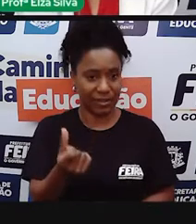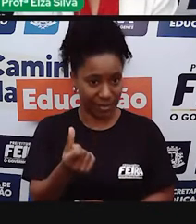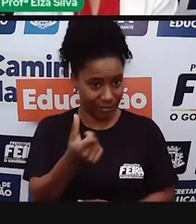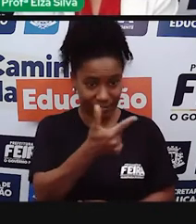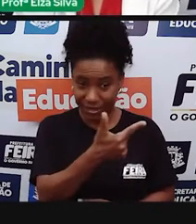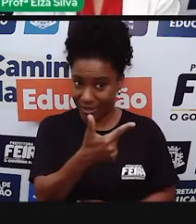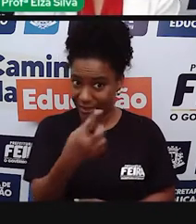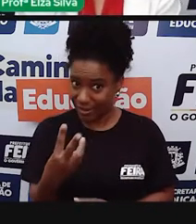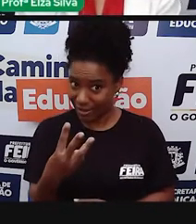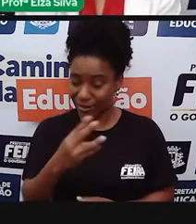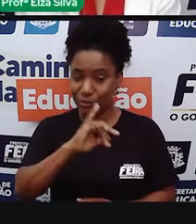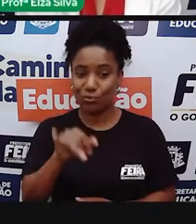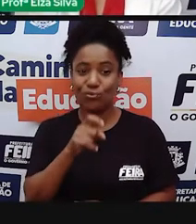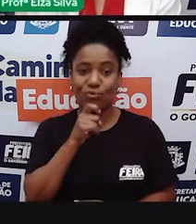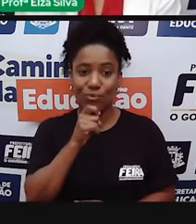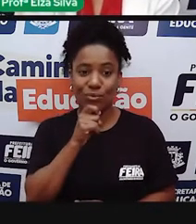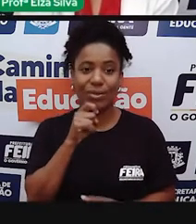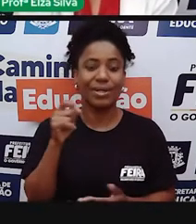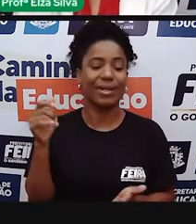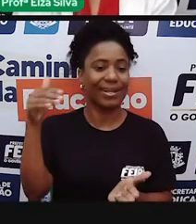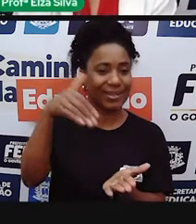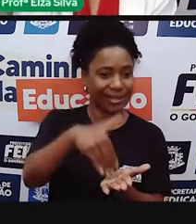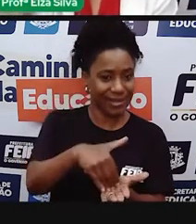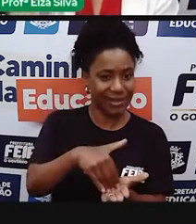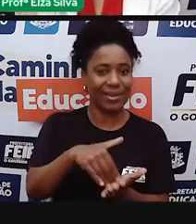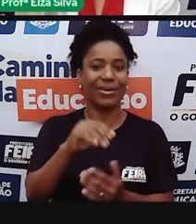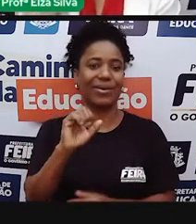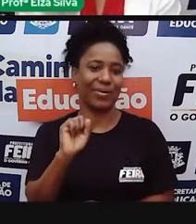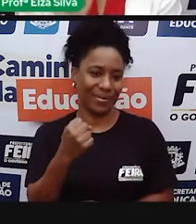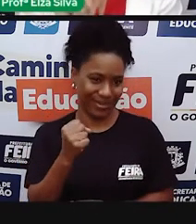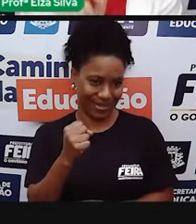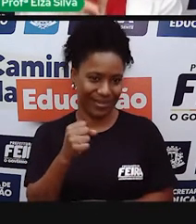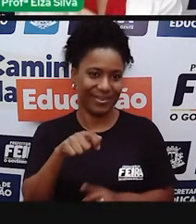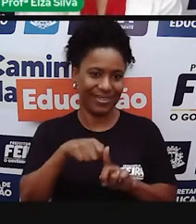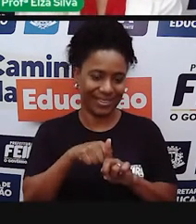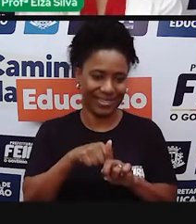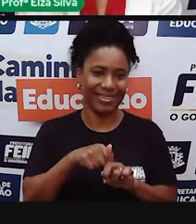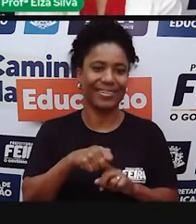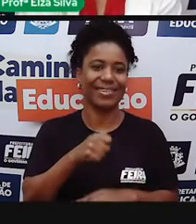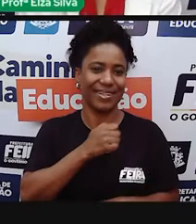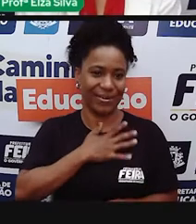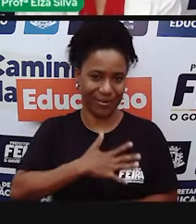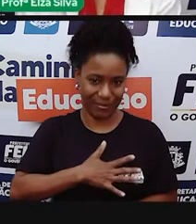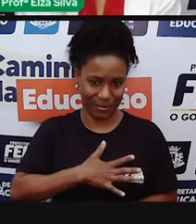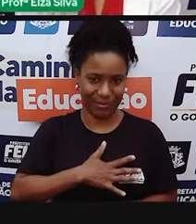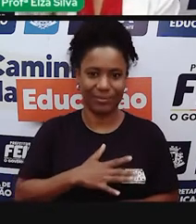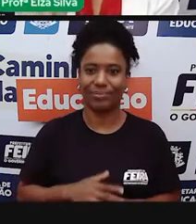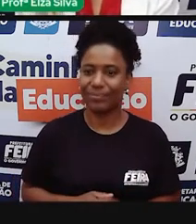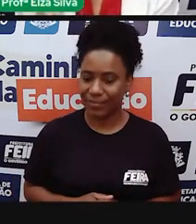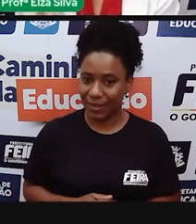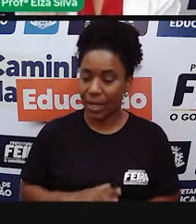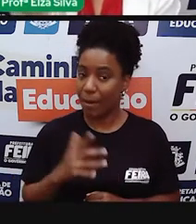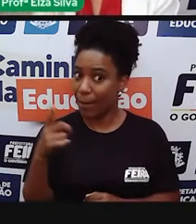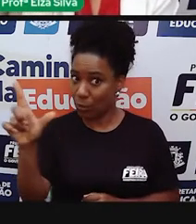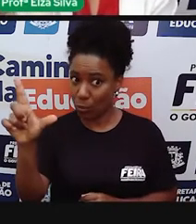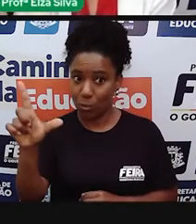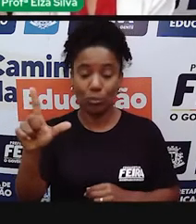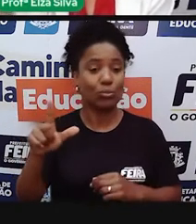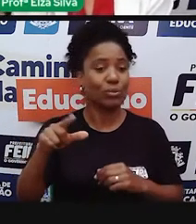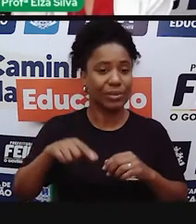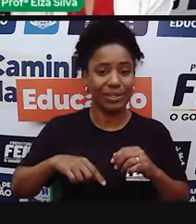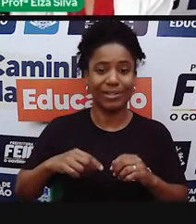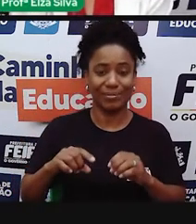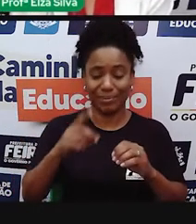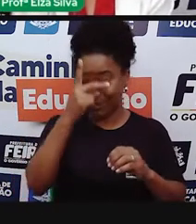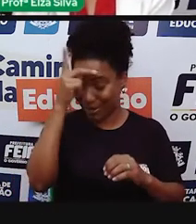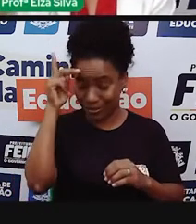agosto. Já os Paralympic Games, que são Jogos Paralímpicos, jogos